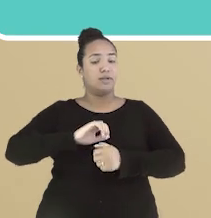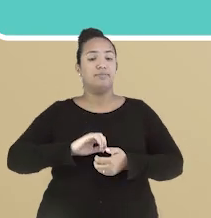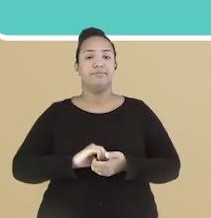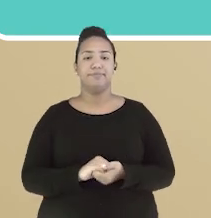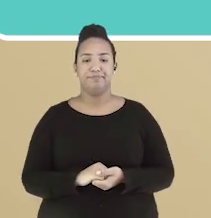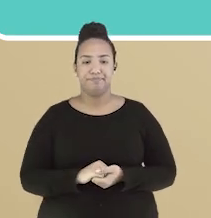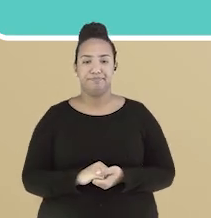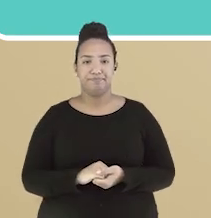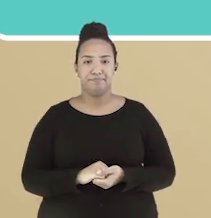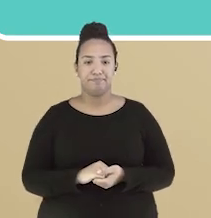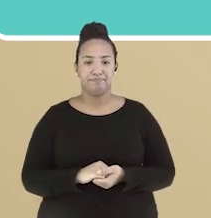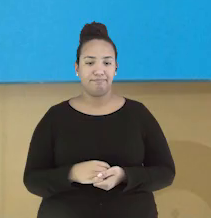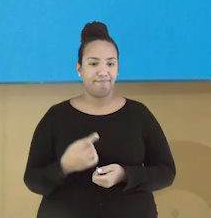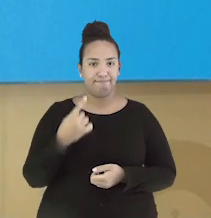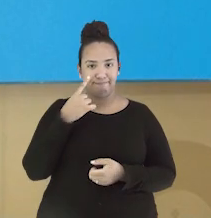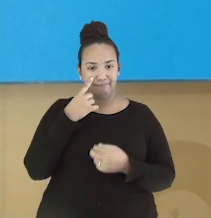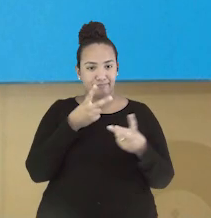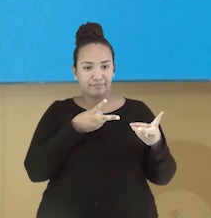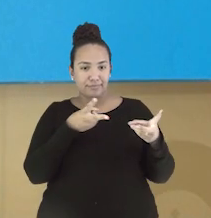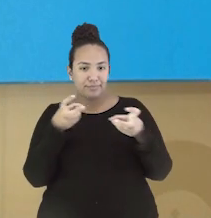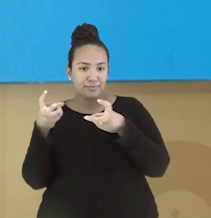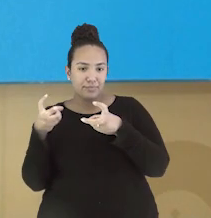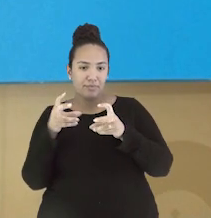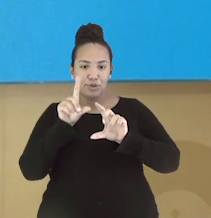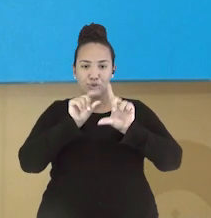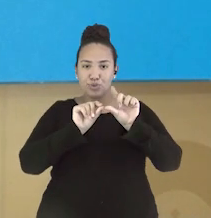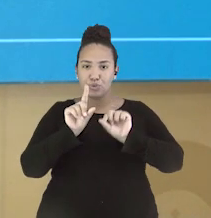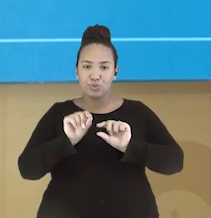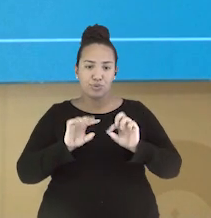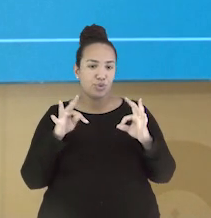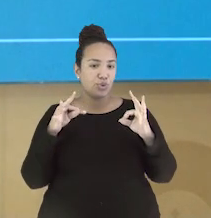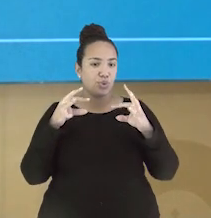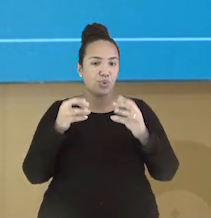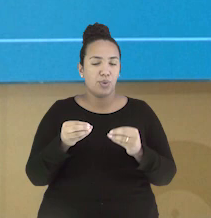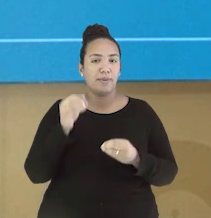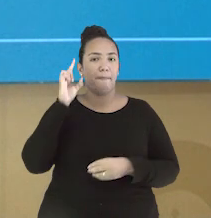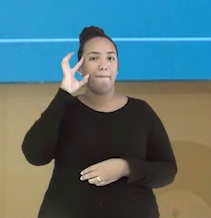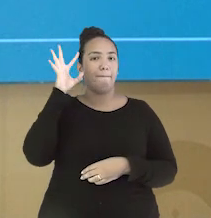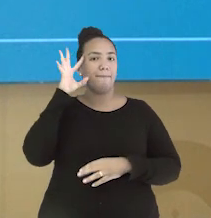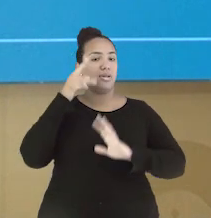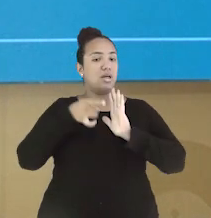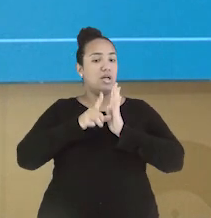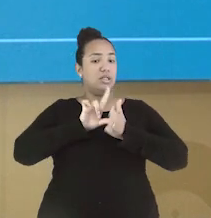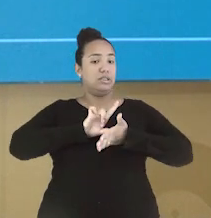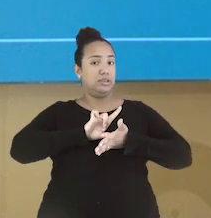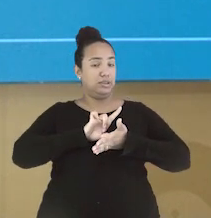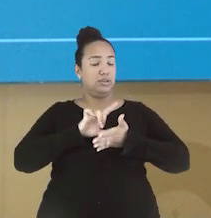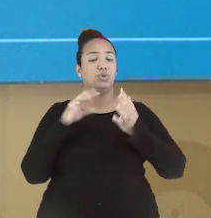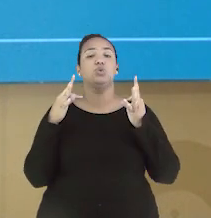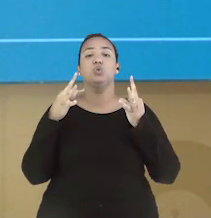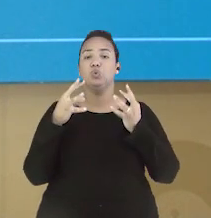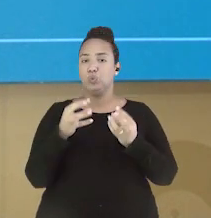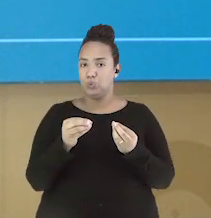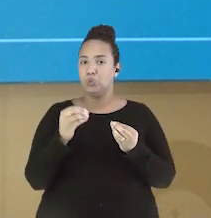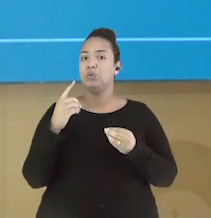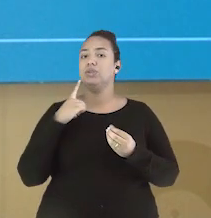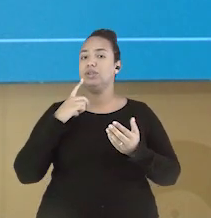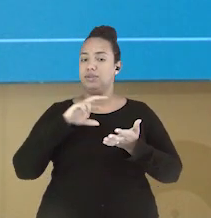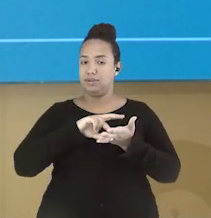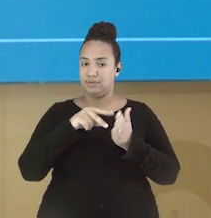e bem-estar. Perceberam que todas as escolhas foram muito bem pensadas? Tudo